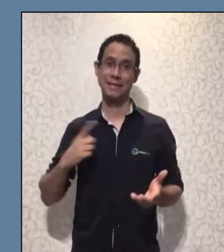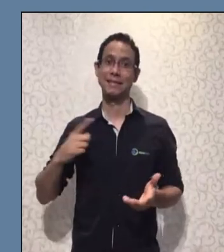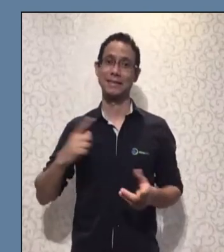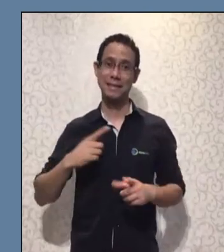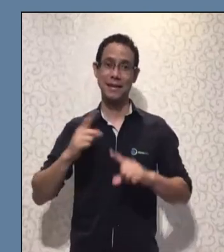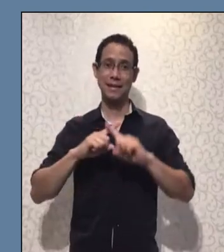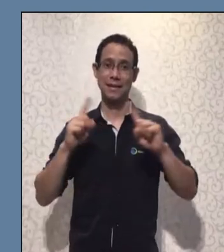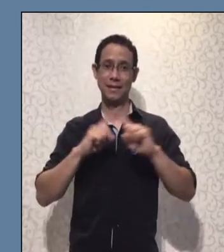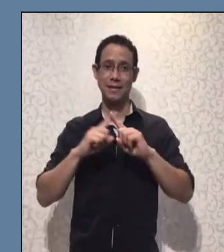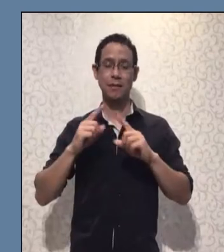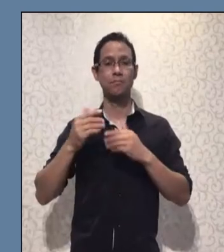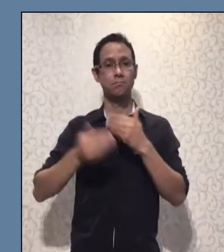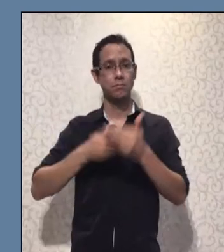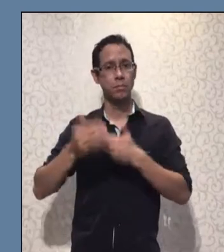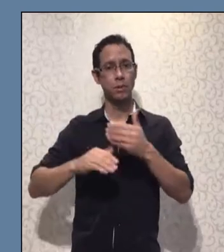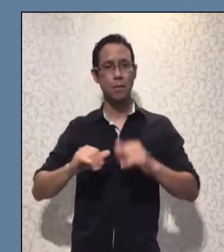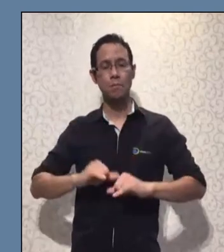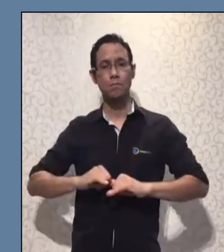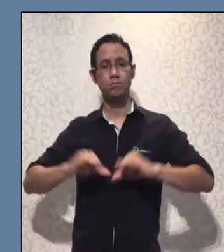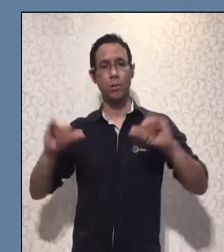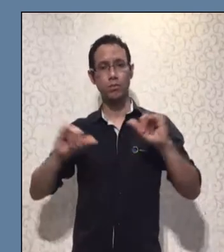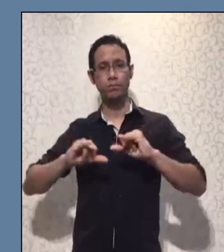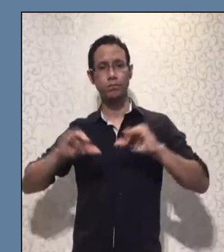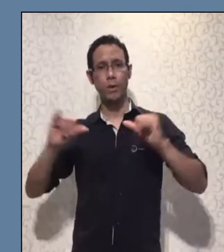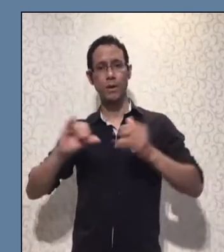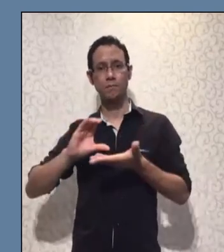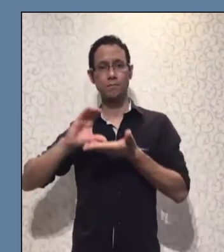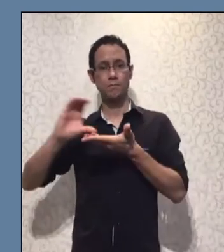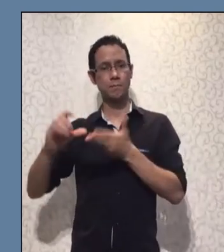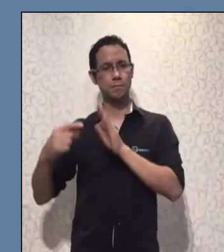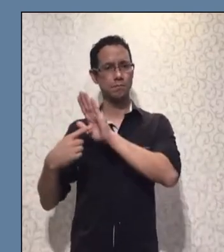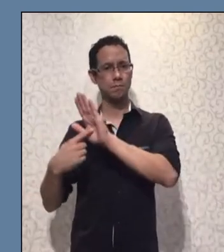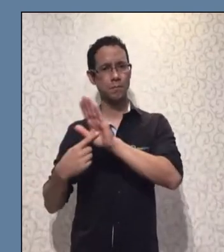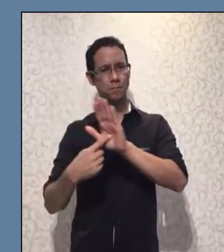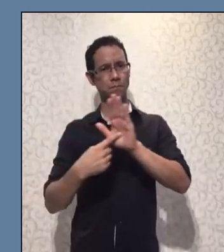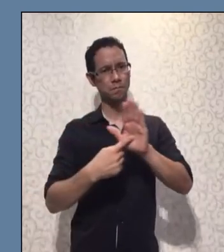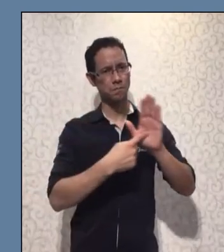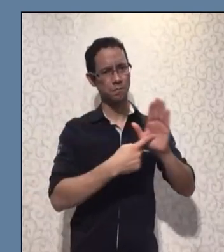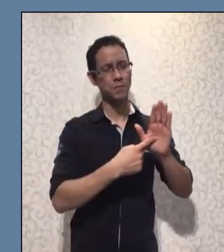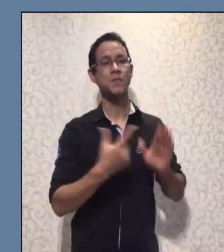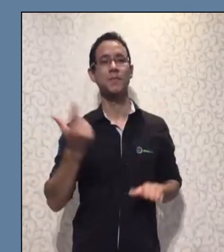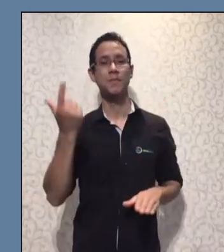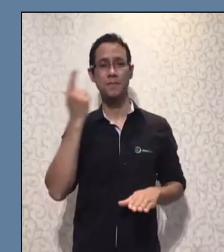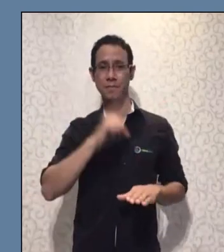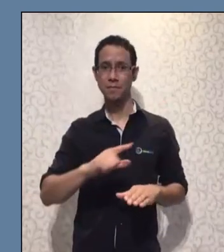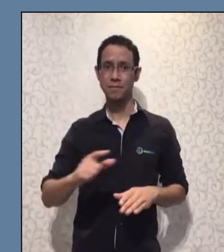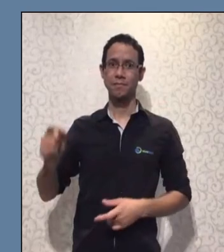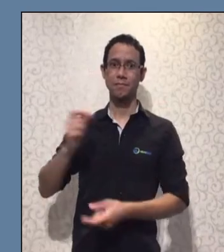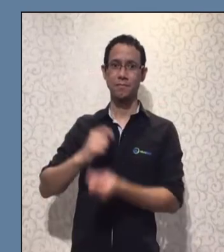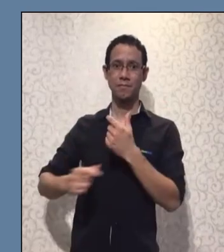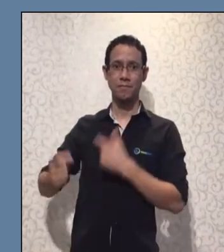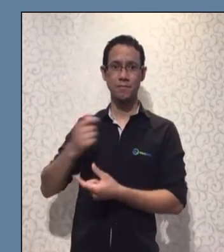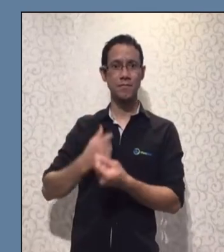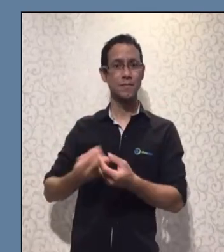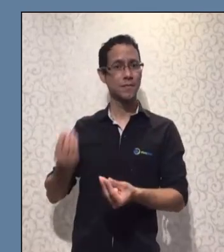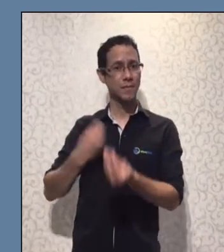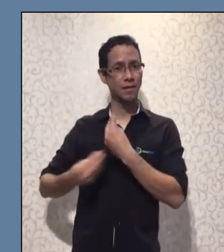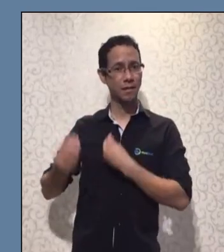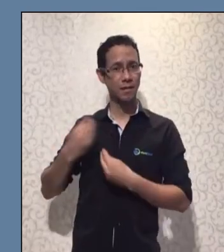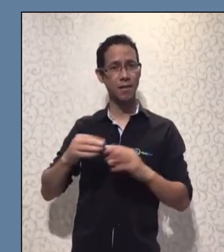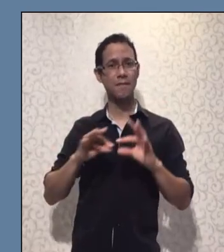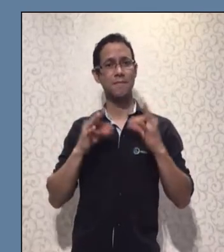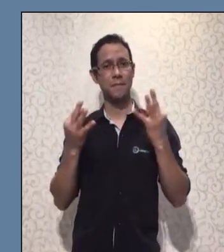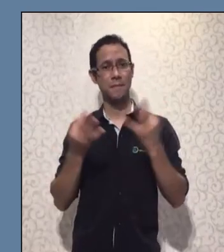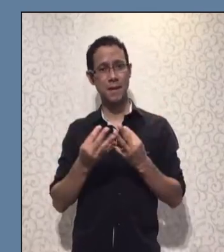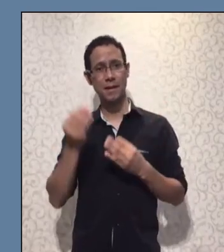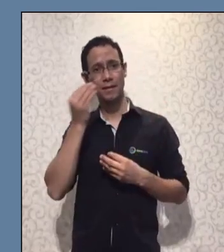gente divulgou essa aquisição como a exposição, nós começamos a receber doações de famílias que procuravam o museu para